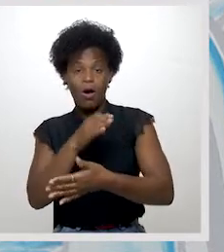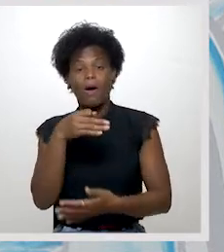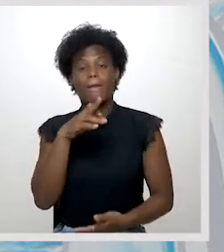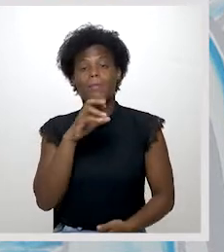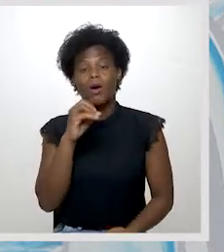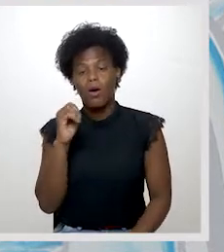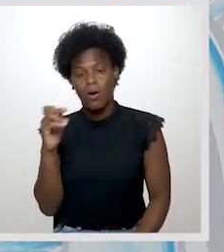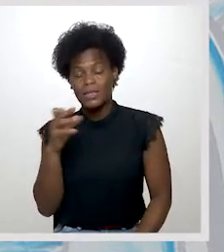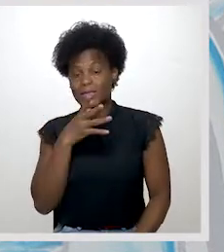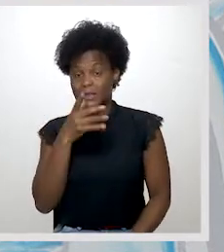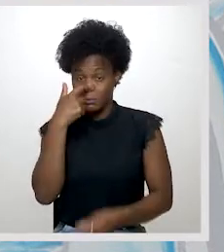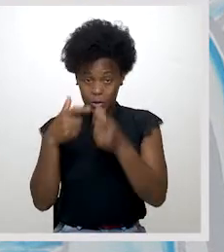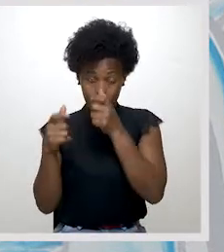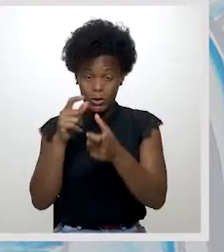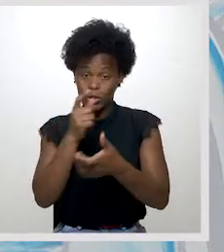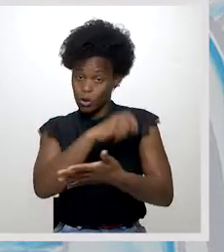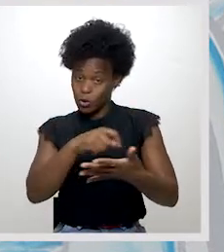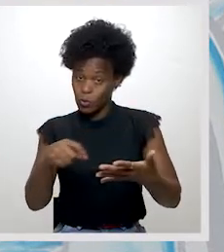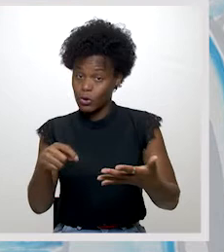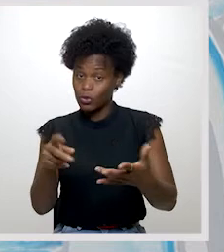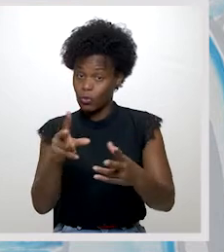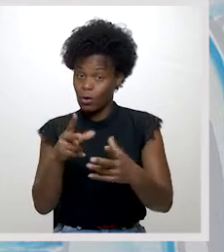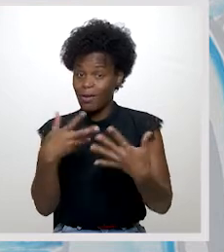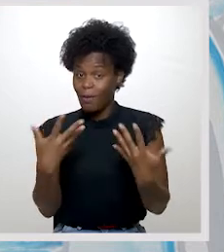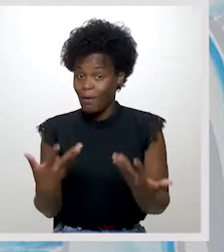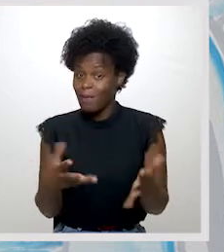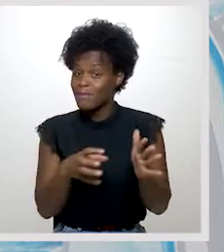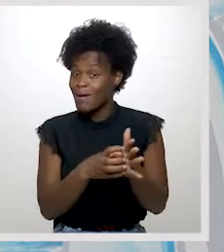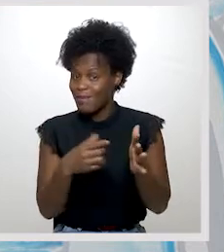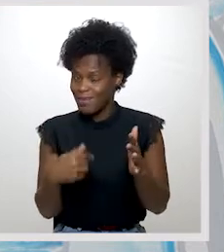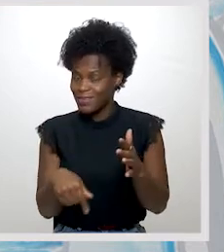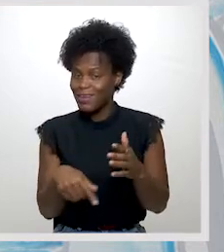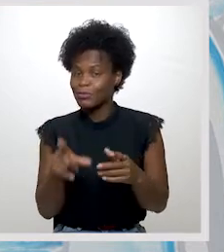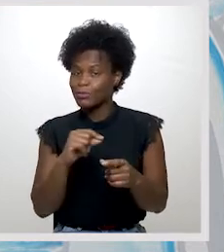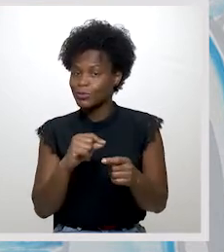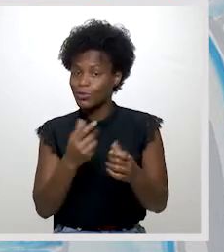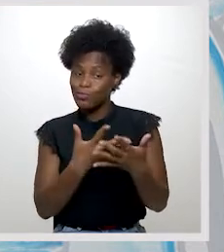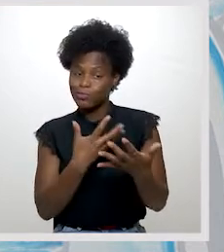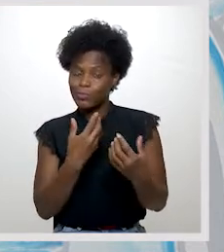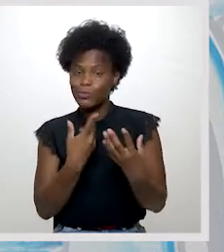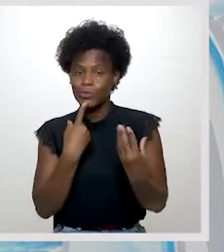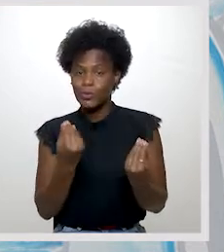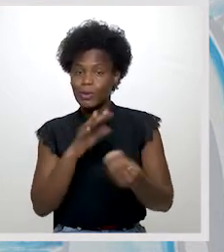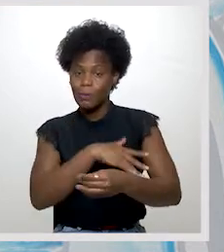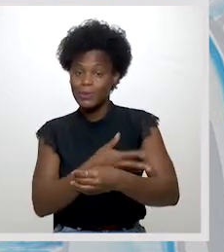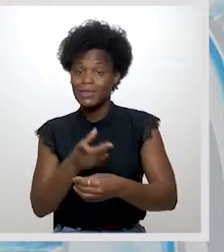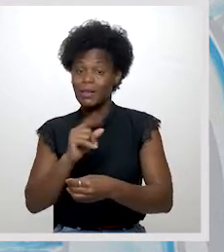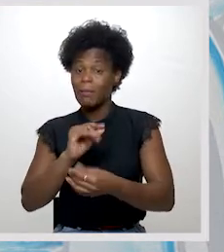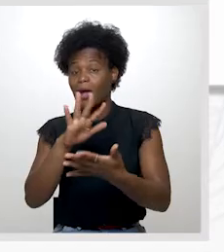escritores considerados modelos e escritores que se notabilizaram tanto na poesia como em